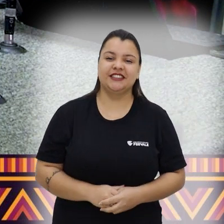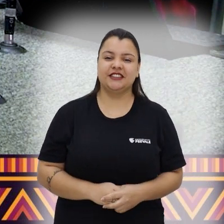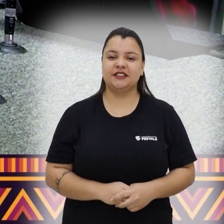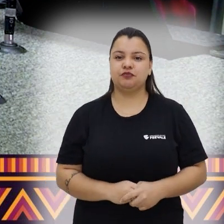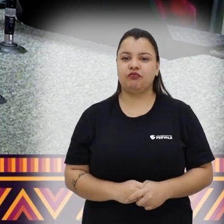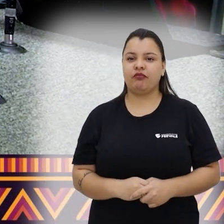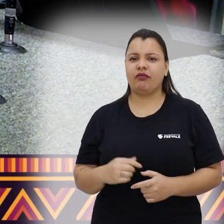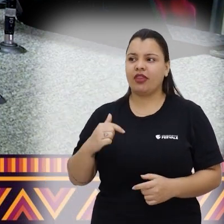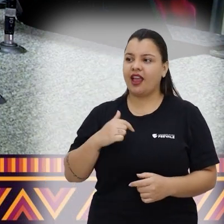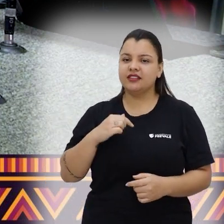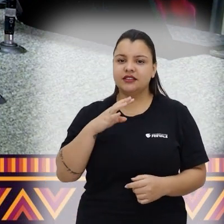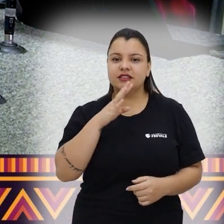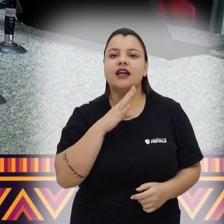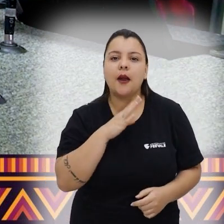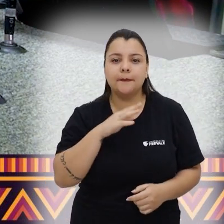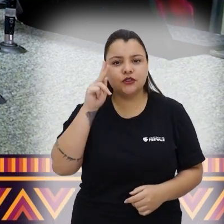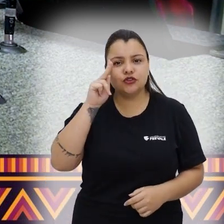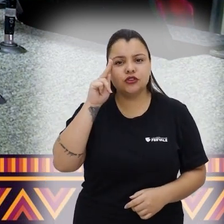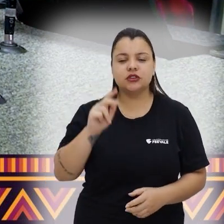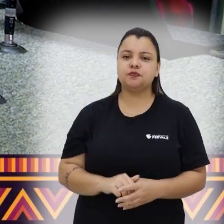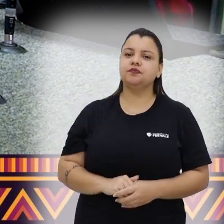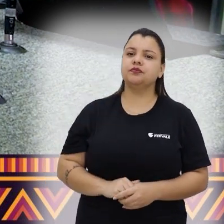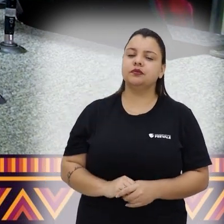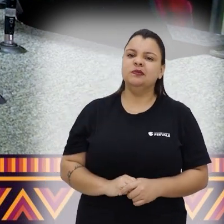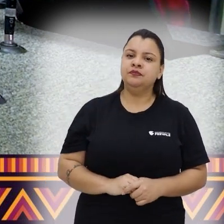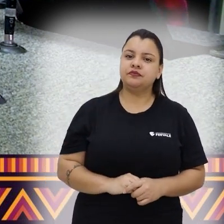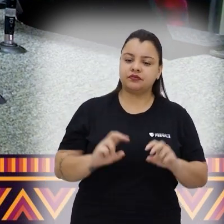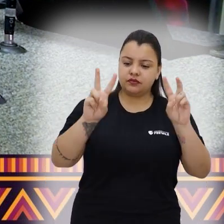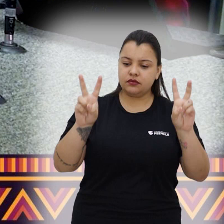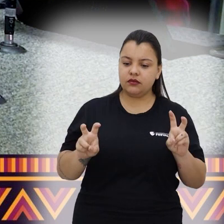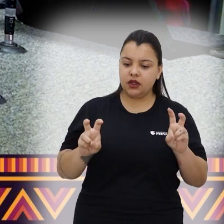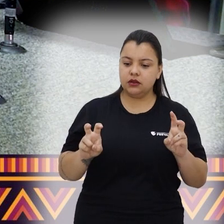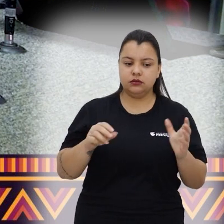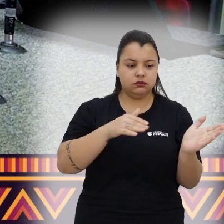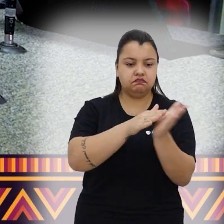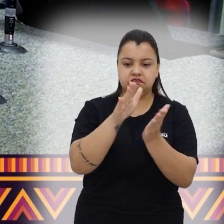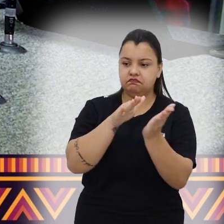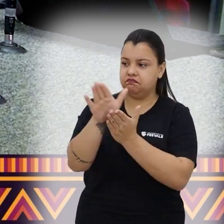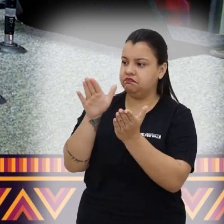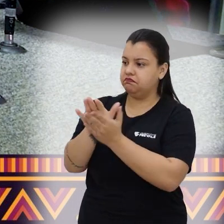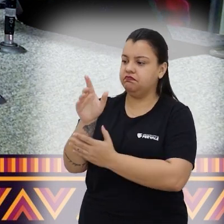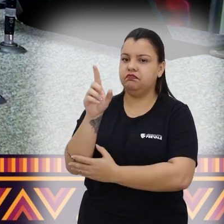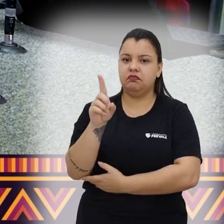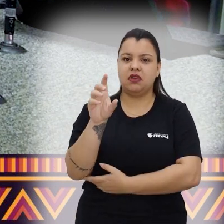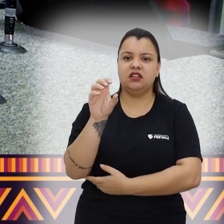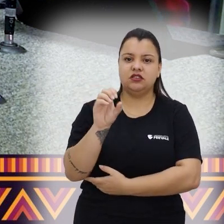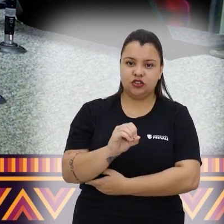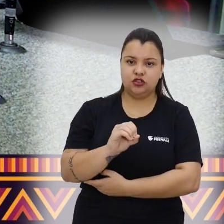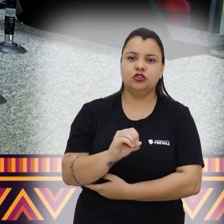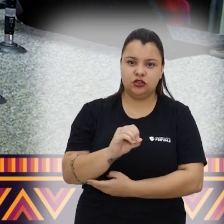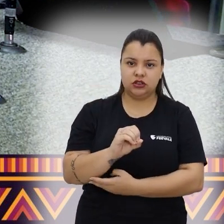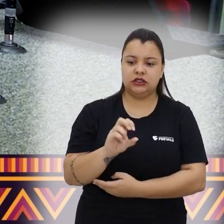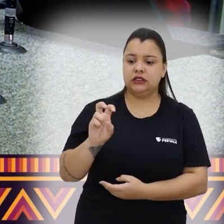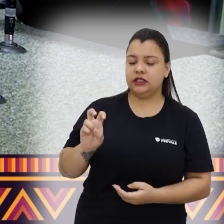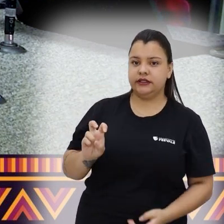a história dela, rapidinho, a história dela, assim, mandou 10 currículos para trabalho, 5 ela mandou